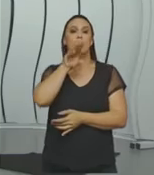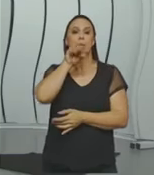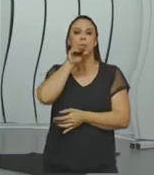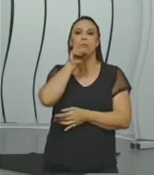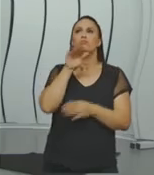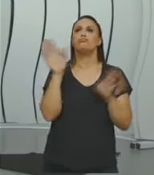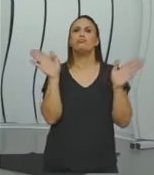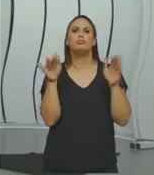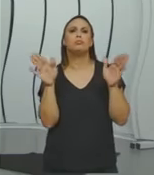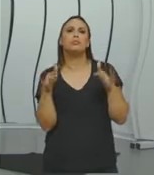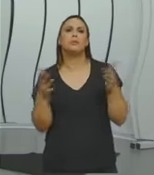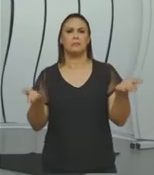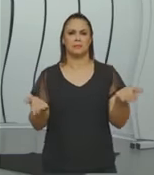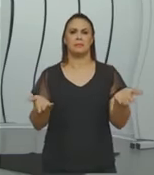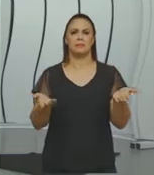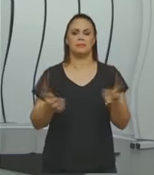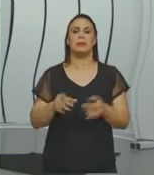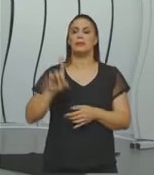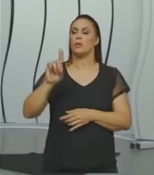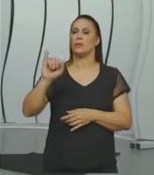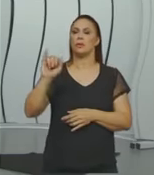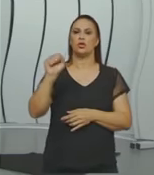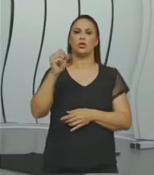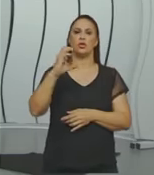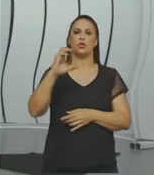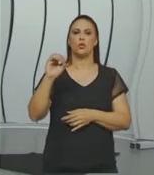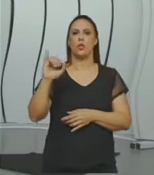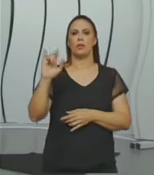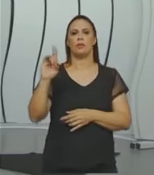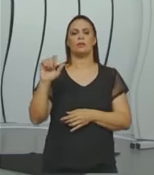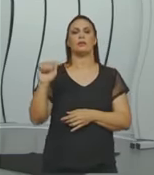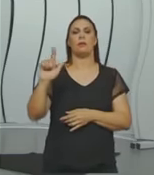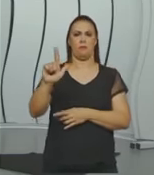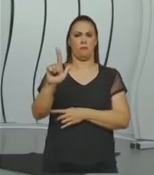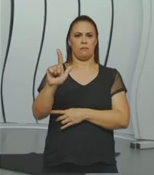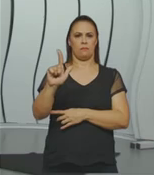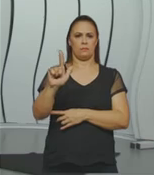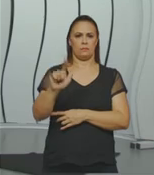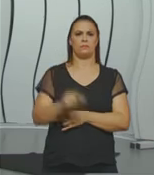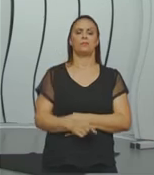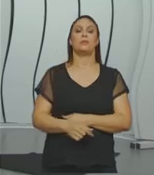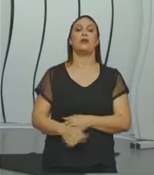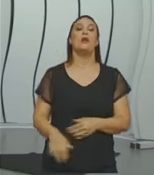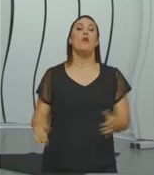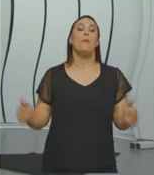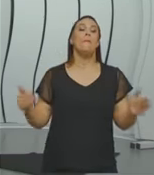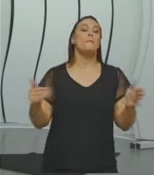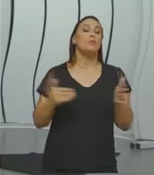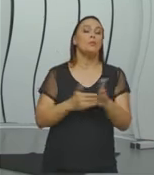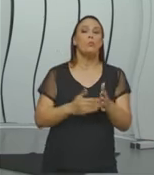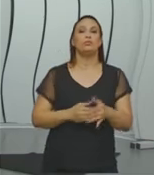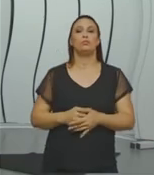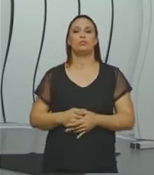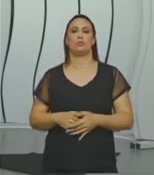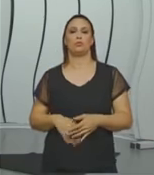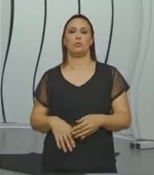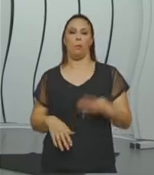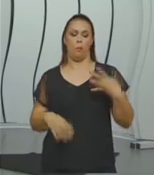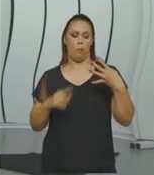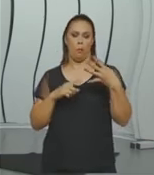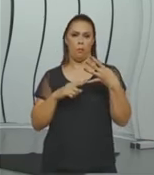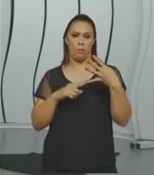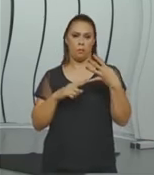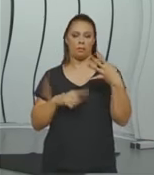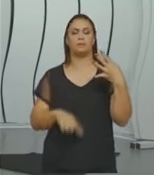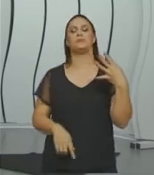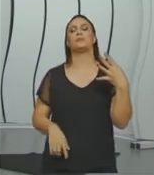discoidal, que vai acontecer aqui. E o último caso, que é o que vai acontecer com os artrópodes, é